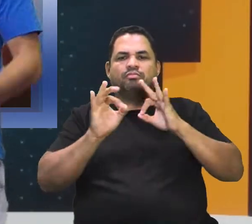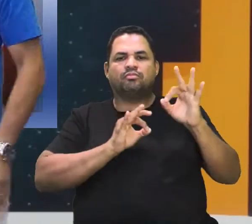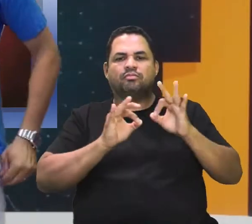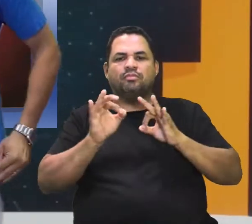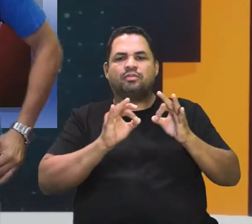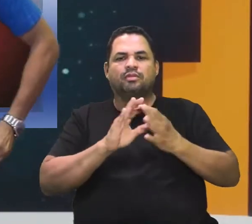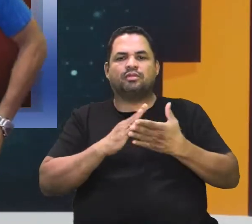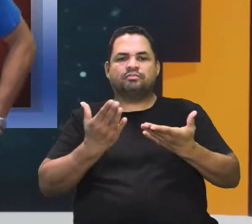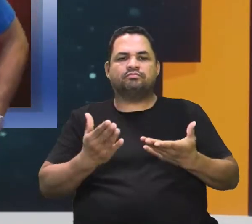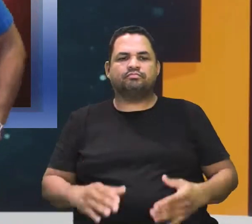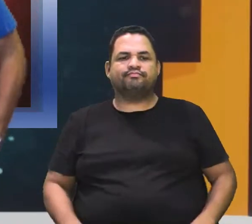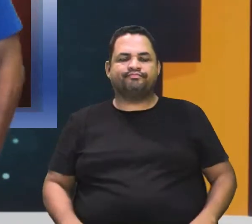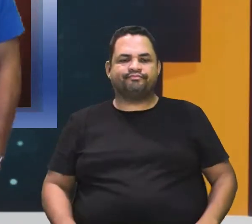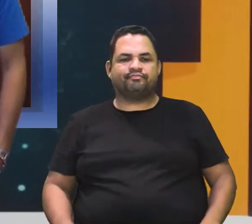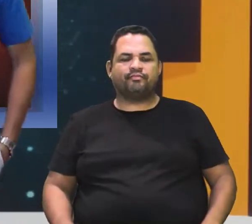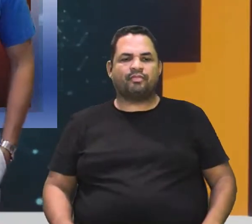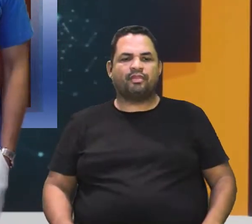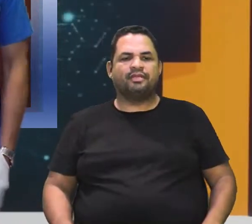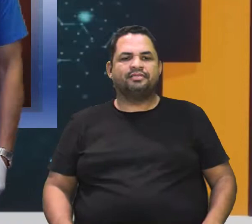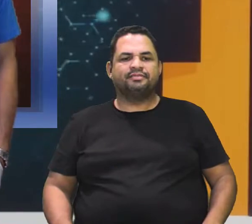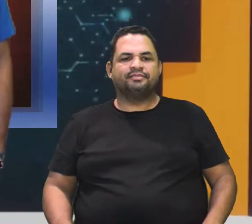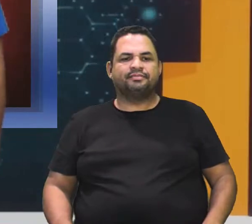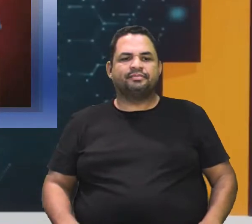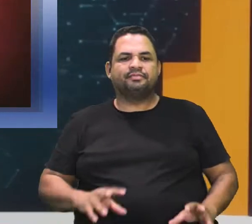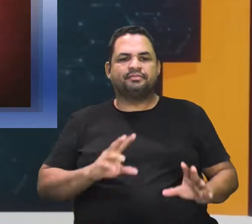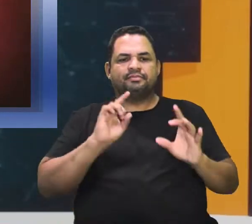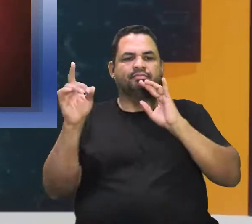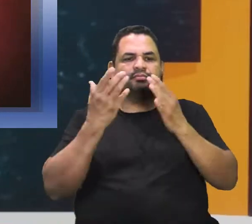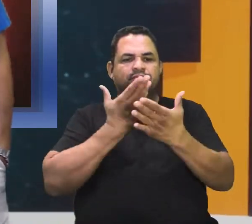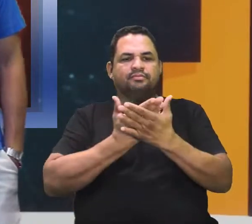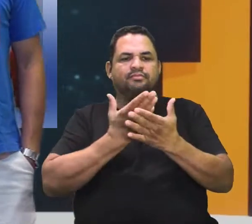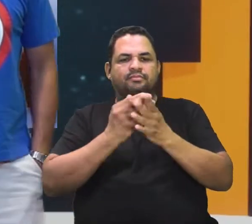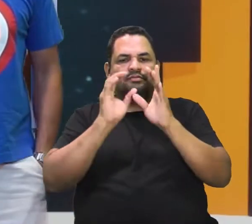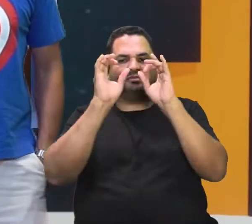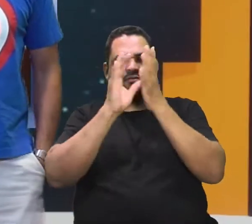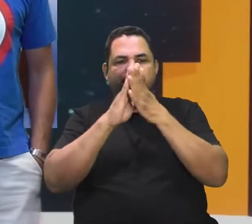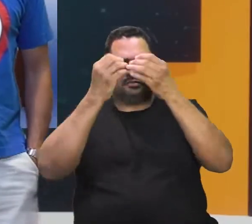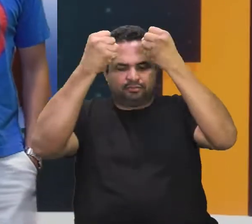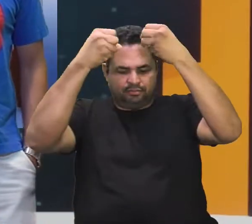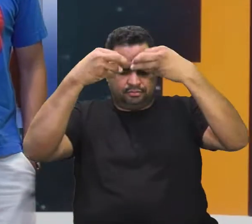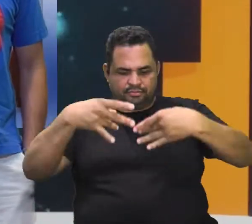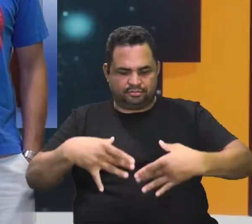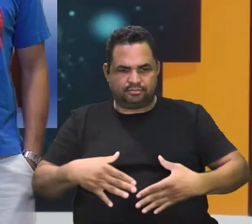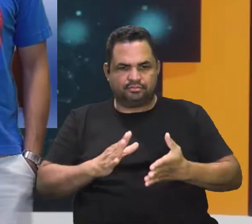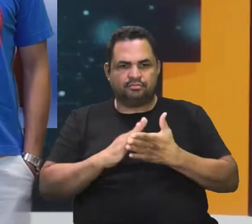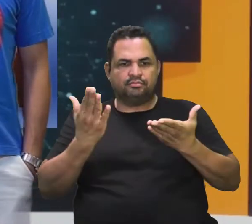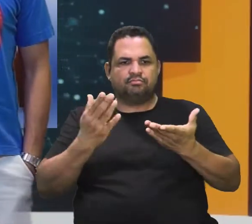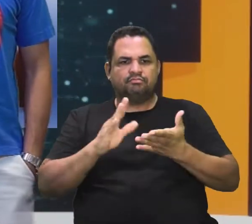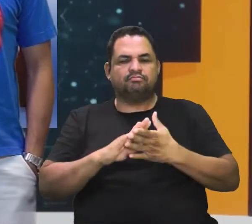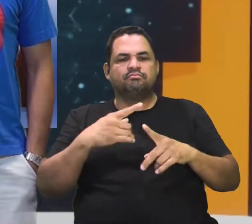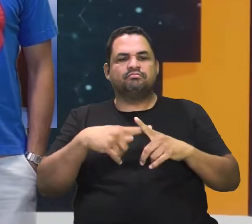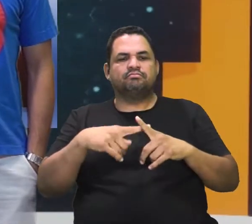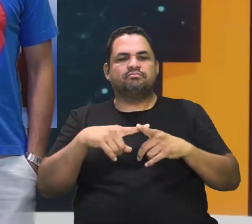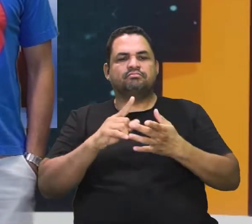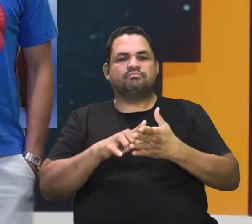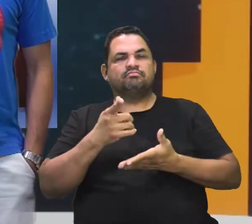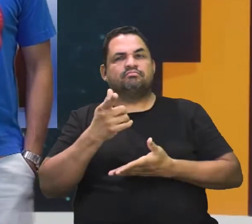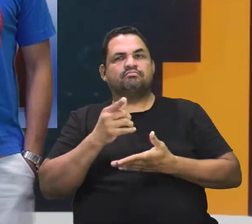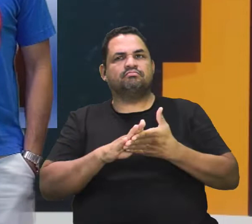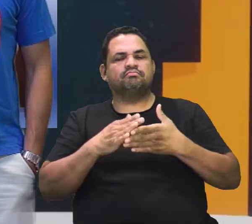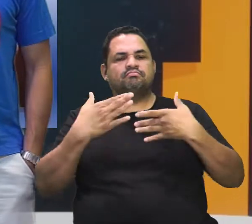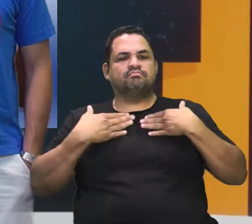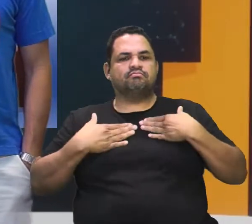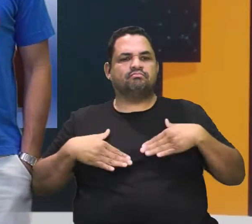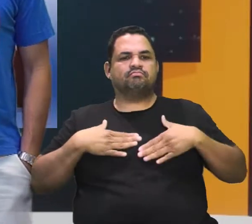ponta figuras diferentes. Pois é. E claro, né, cada aula a gente vai esmiuçar uma delas, porque a gente acha que fica mais tranquilo para vocês,